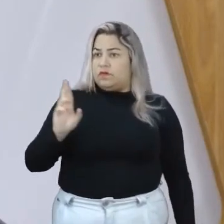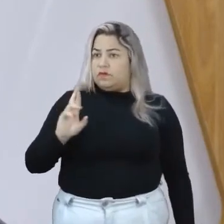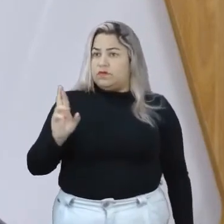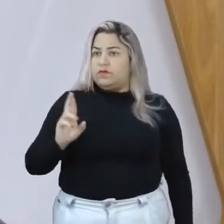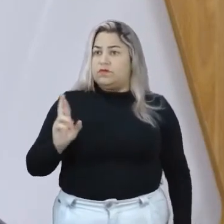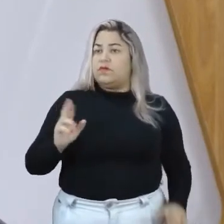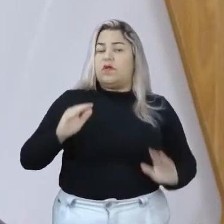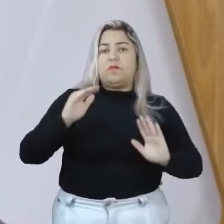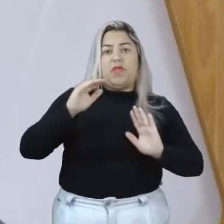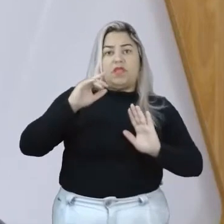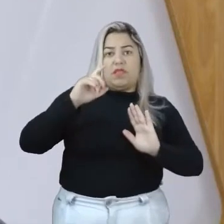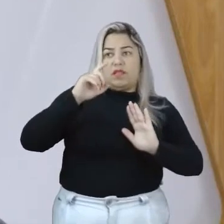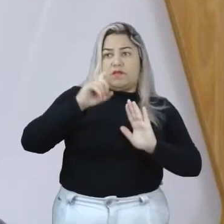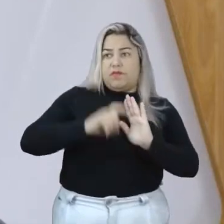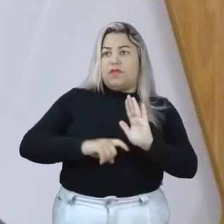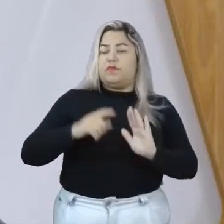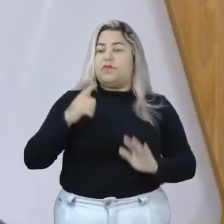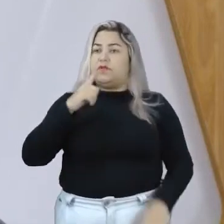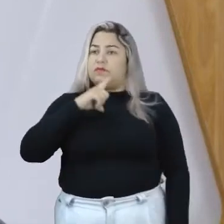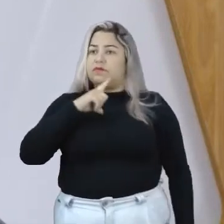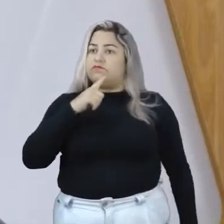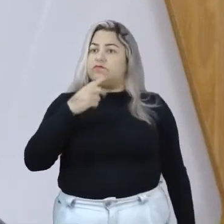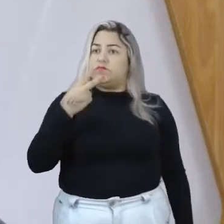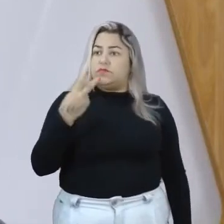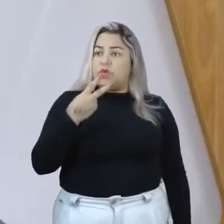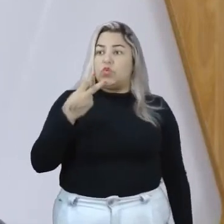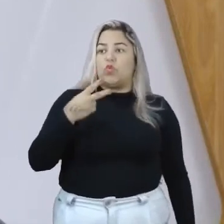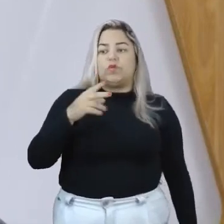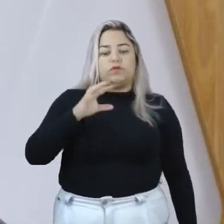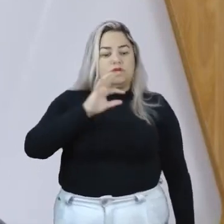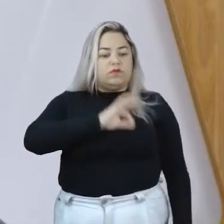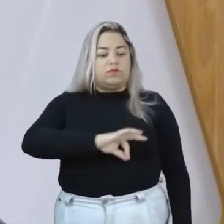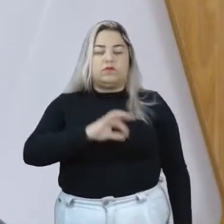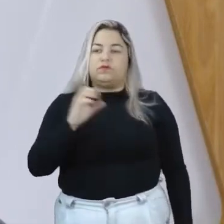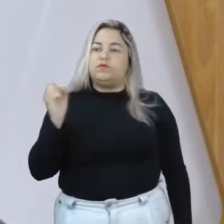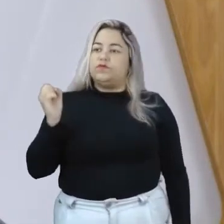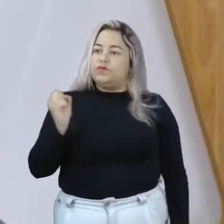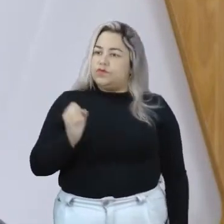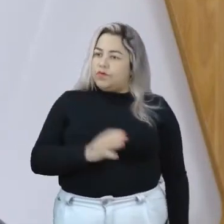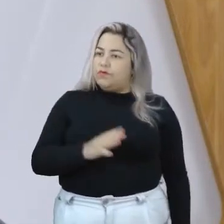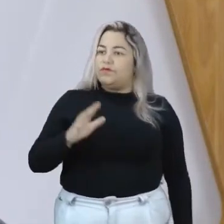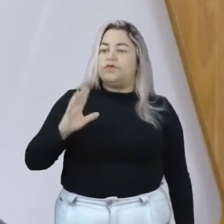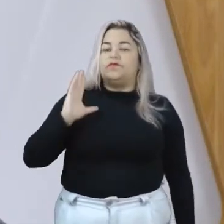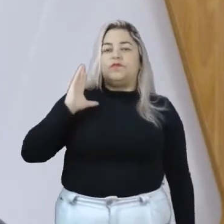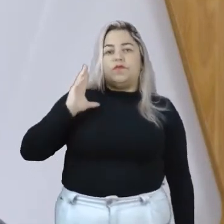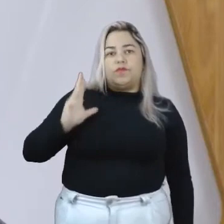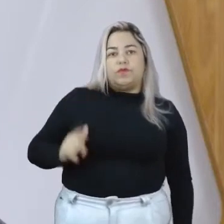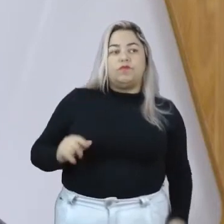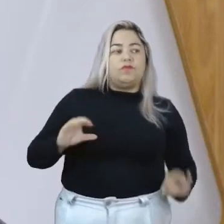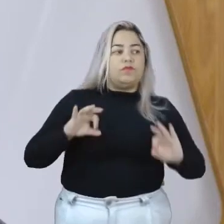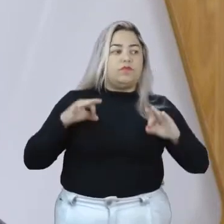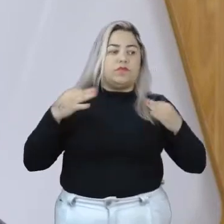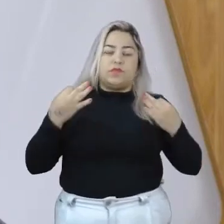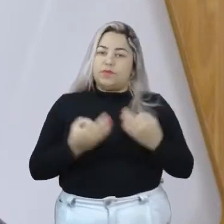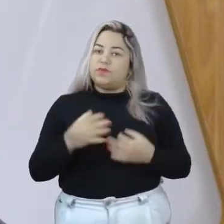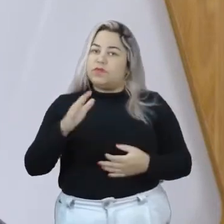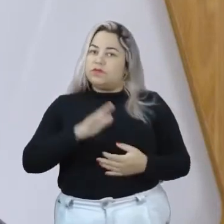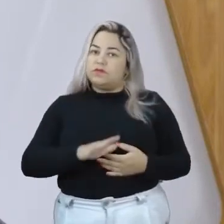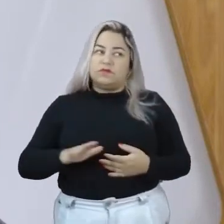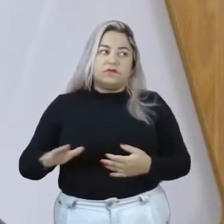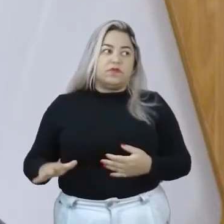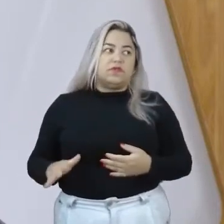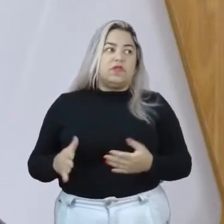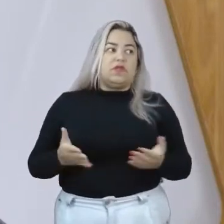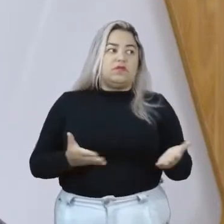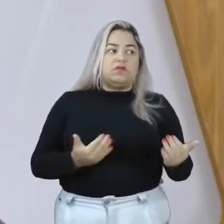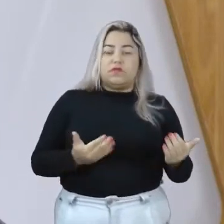desoneração da tabela do imposto de renda para quem ganha até 2 salários, o novo Bolsa Família, que trouxe também recursos para as crianças e